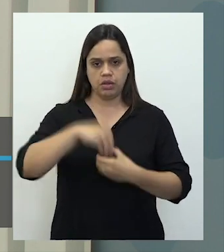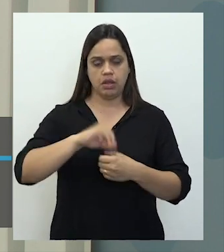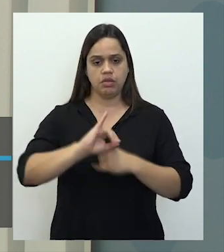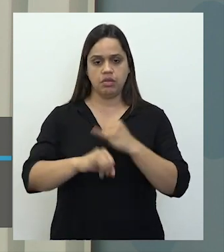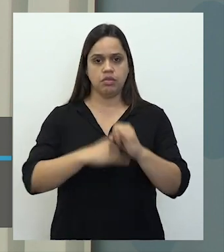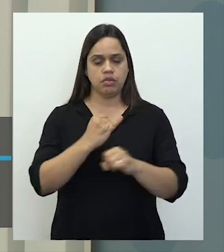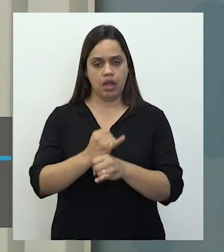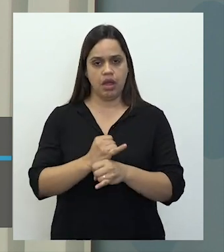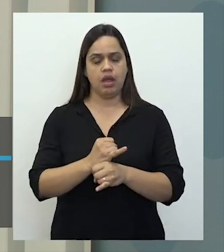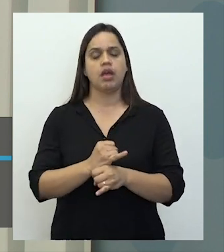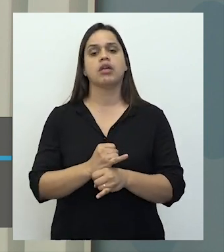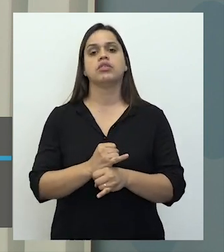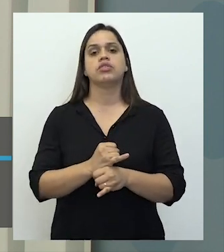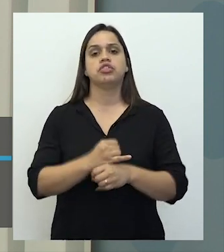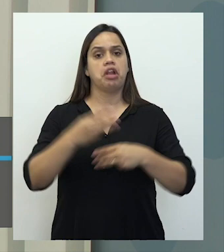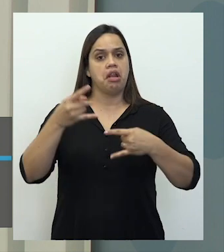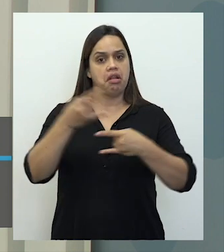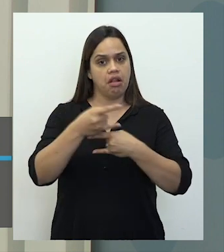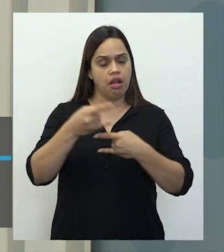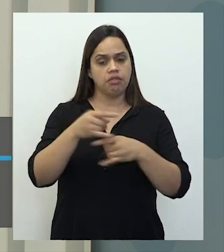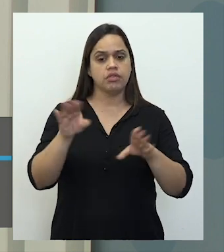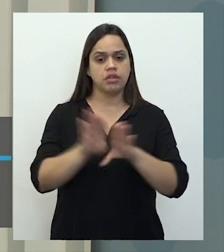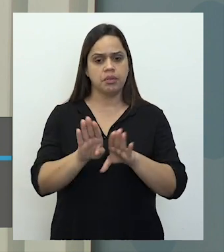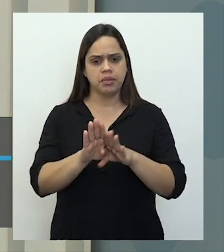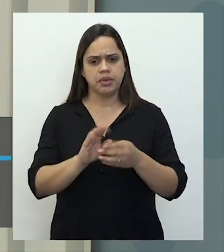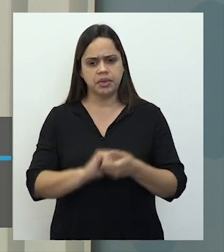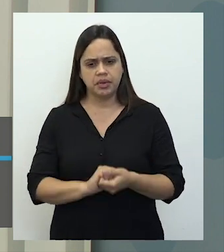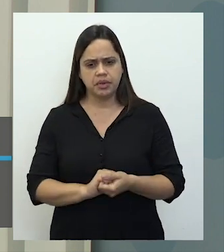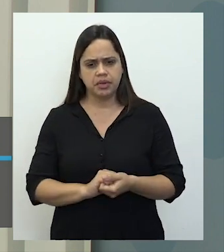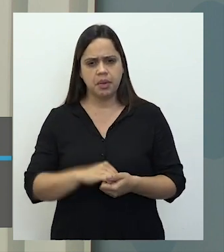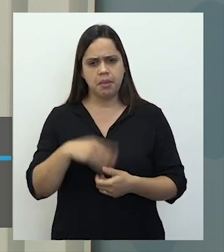streaming, deixa eu ver o que mais aqui.